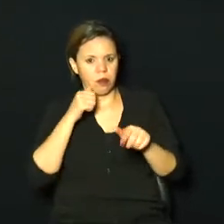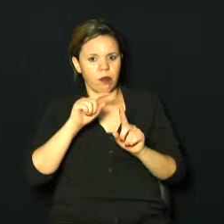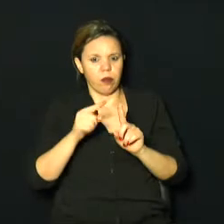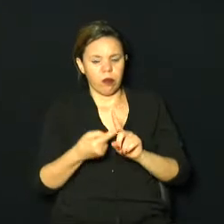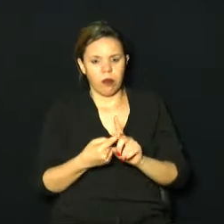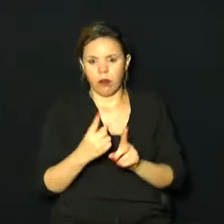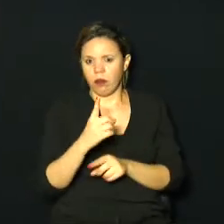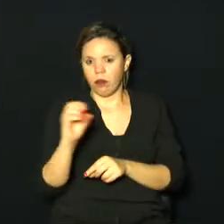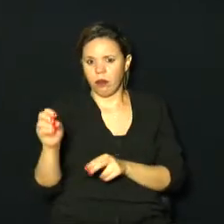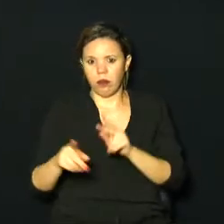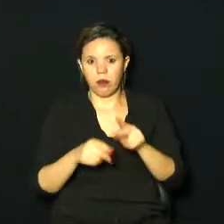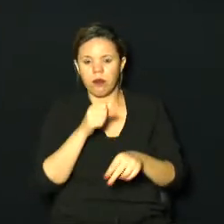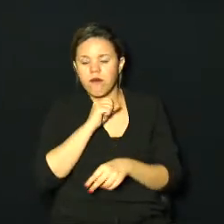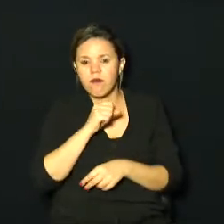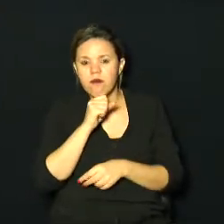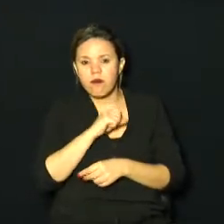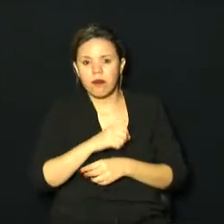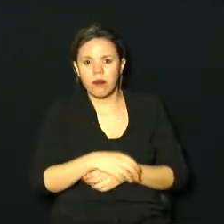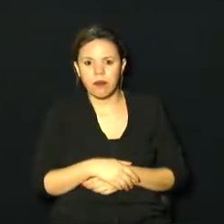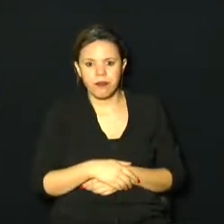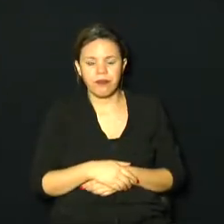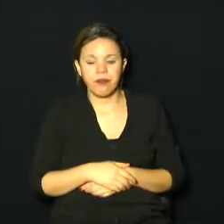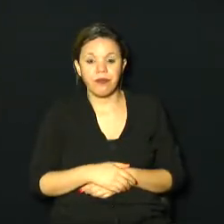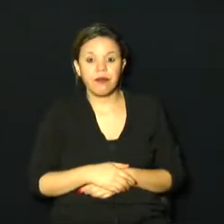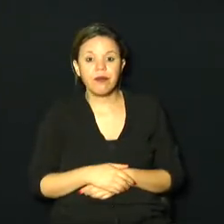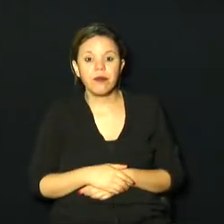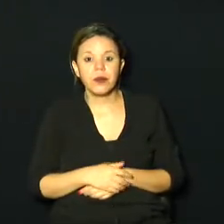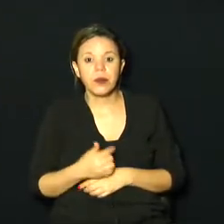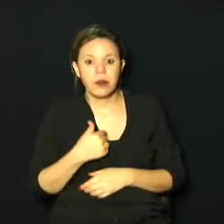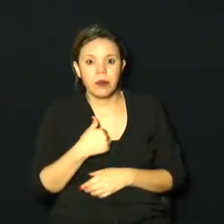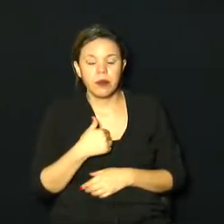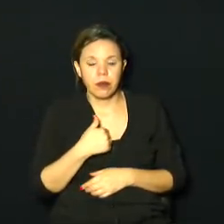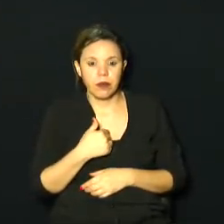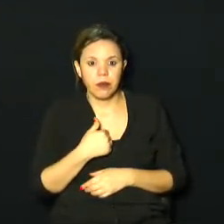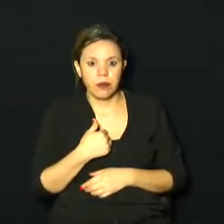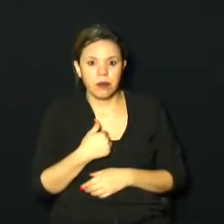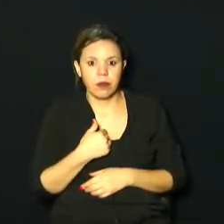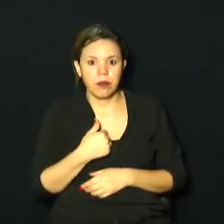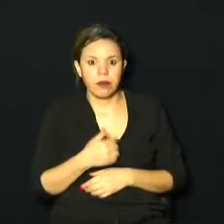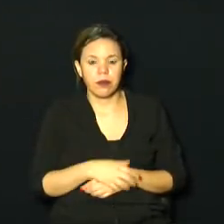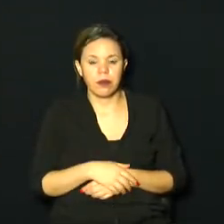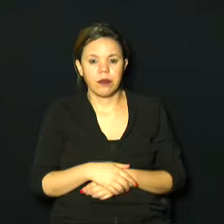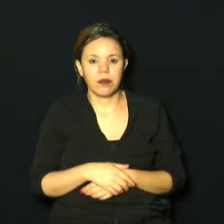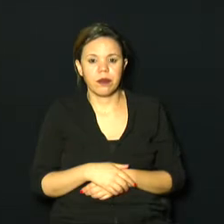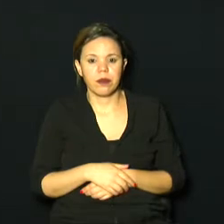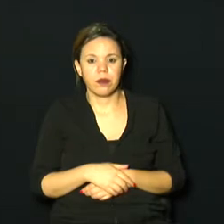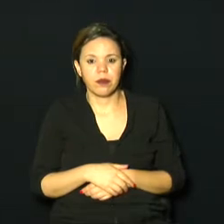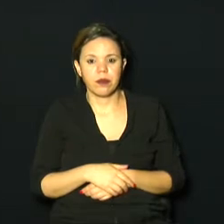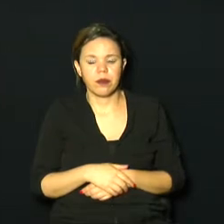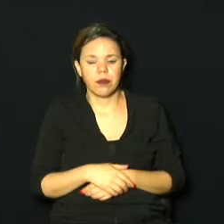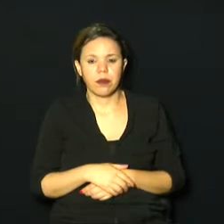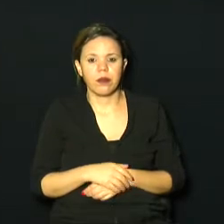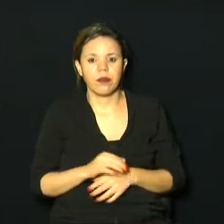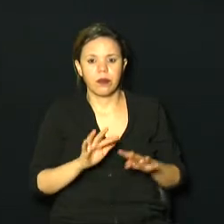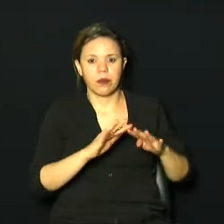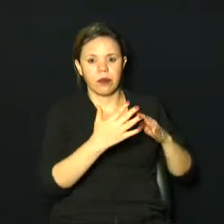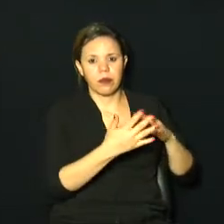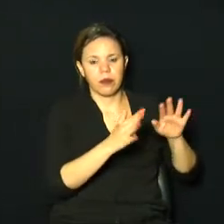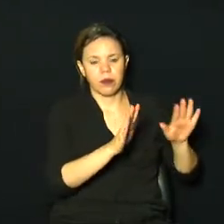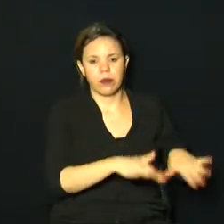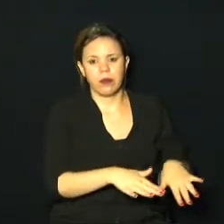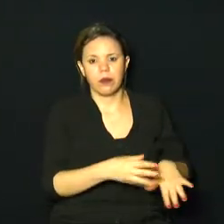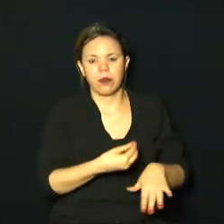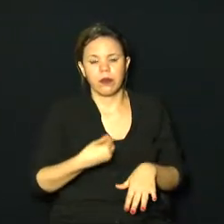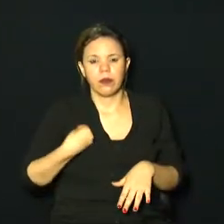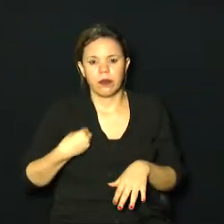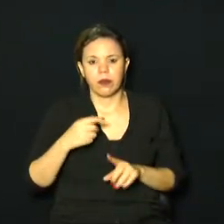10 idosos. Inclusive, eu tive de quarentena, né, de isolamento aí